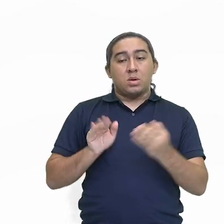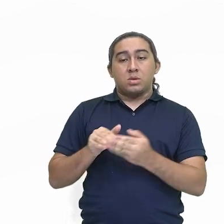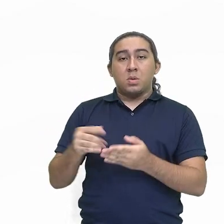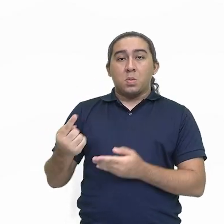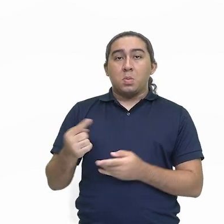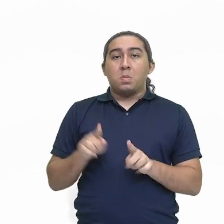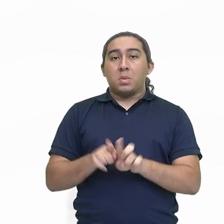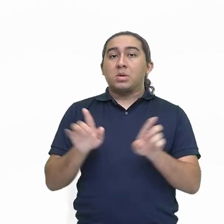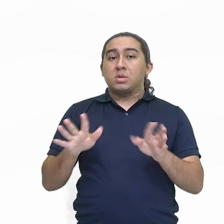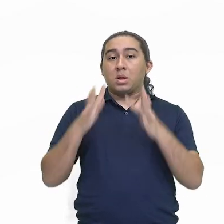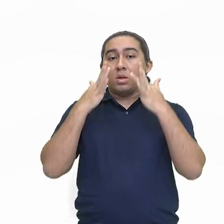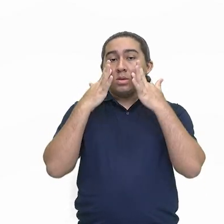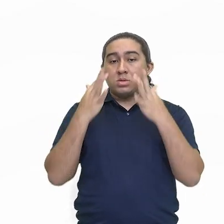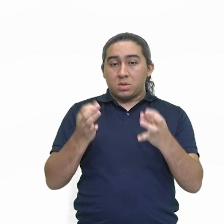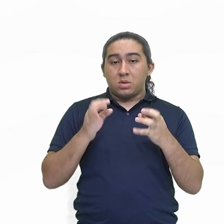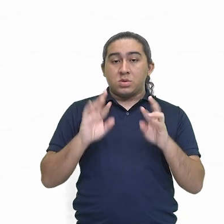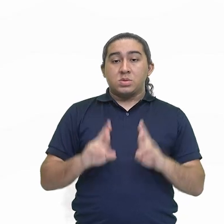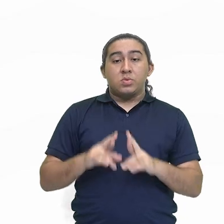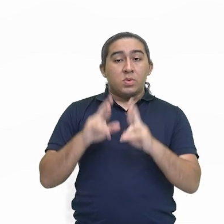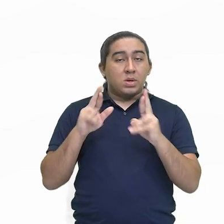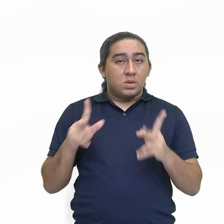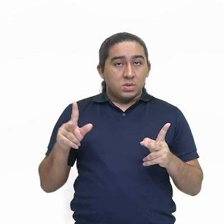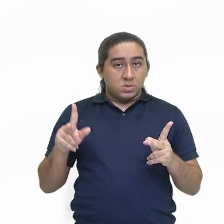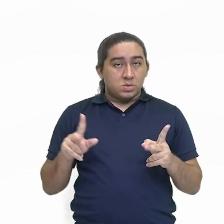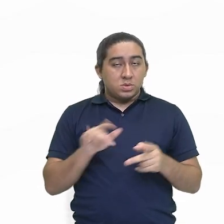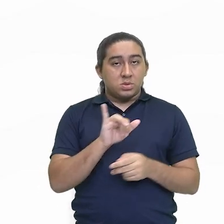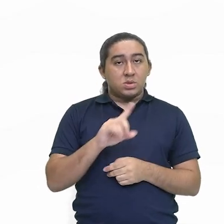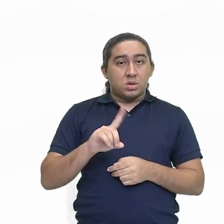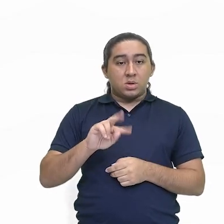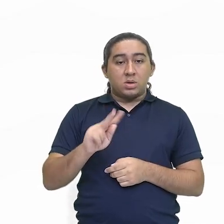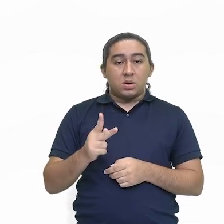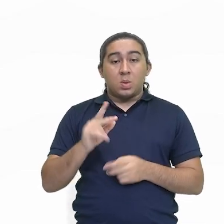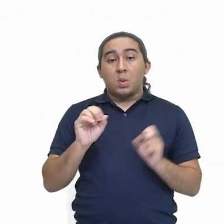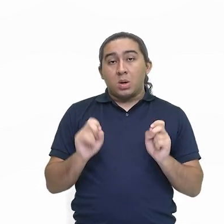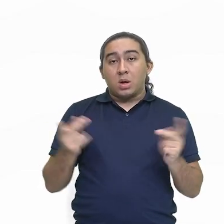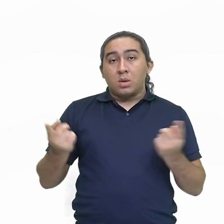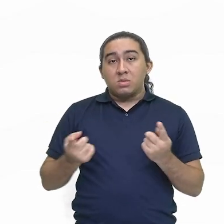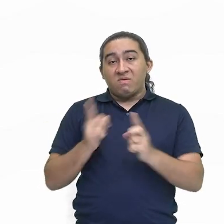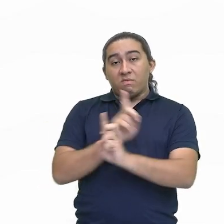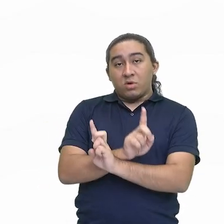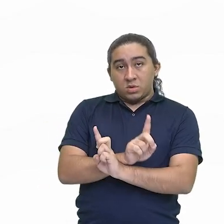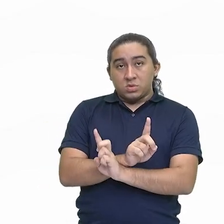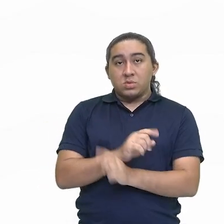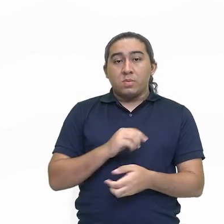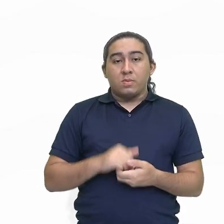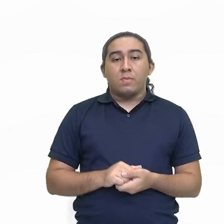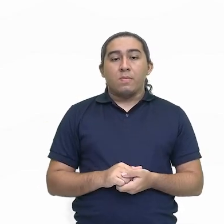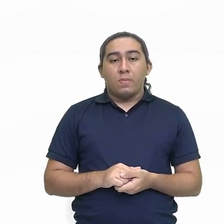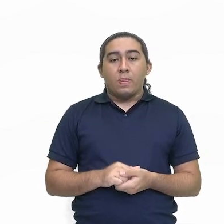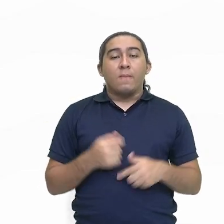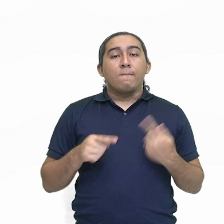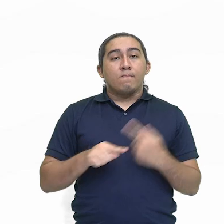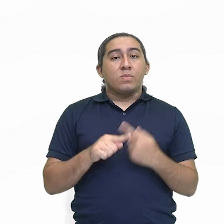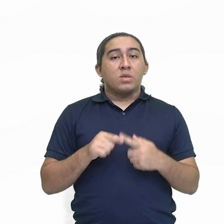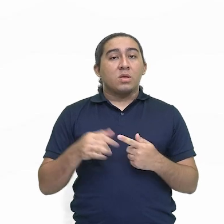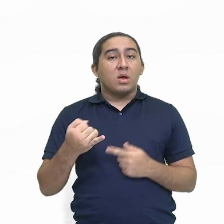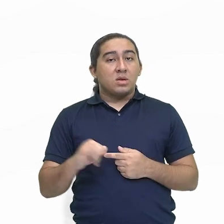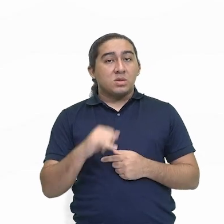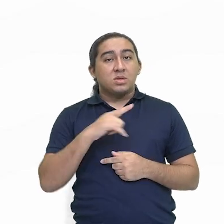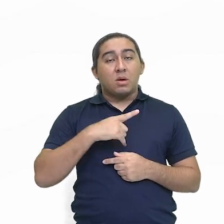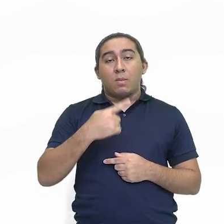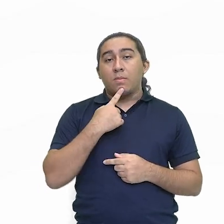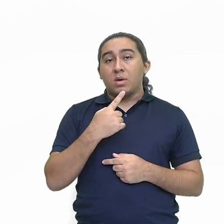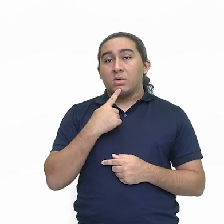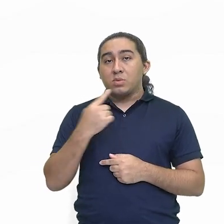prestem atenção, é diferente do IDH, é inverso ao IDH, na verdade. Porque quanto mais próximo de